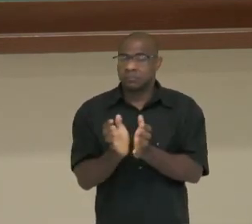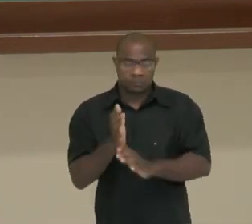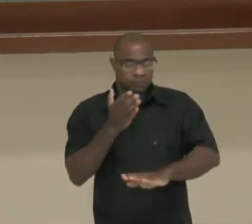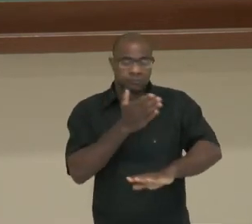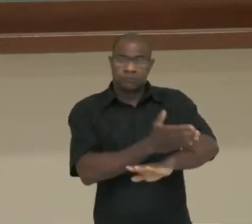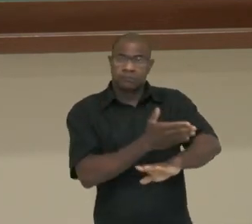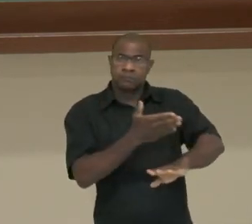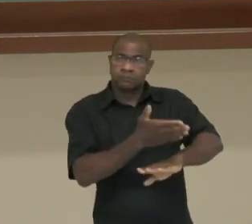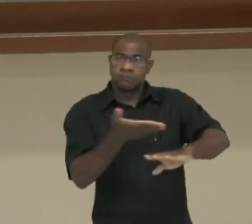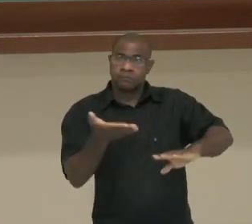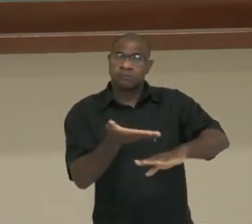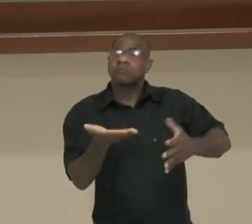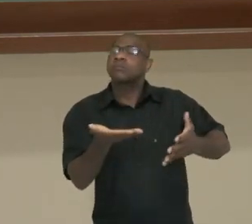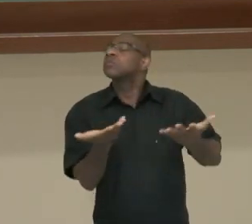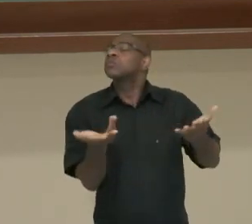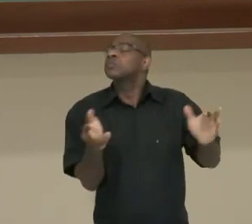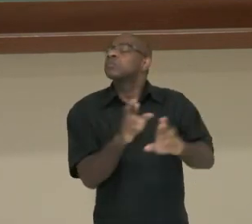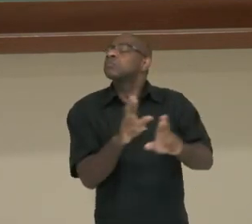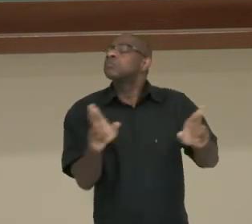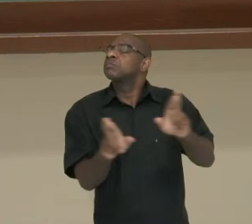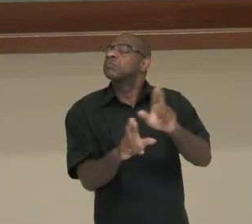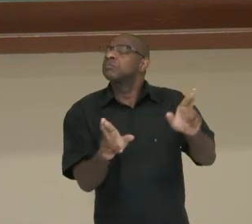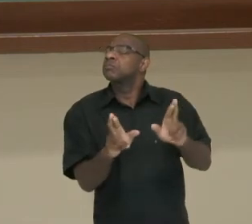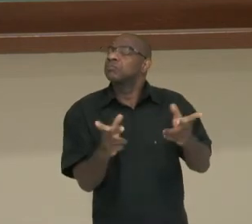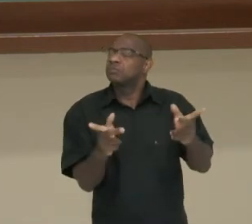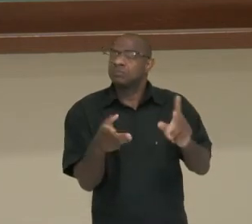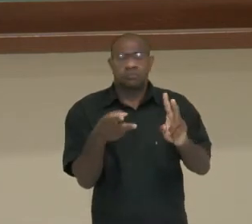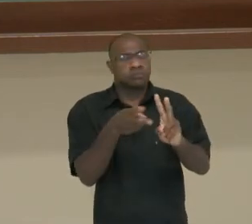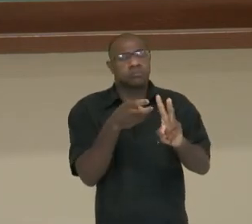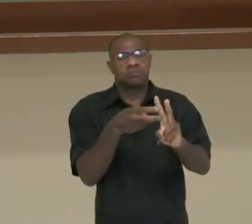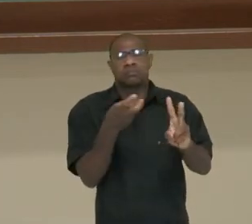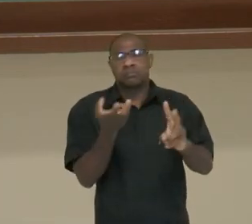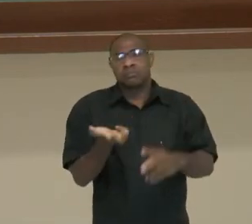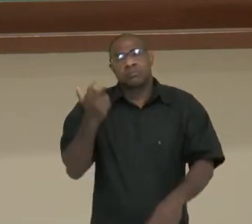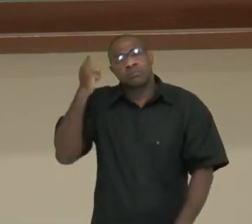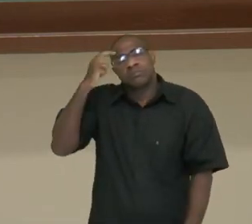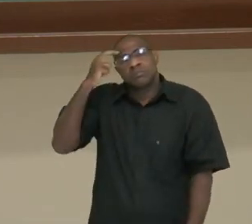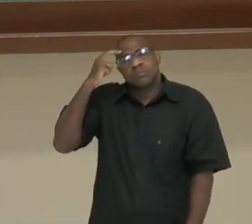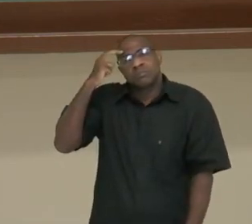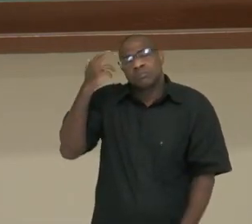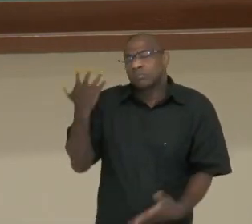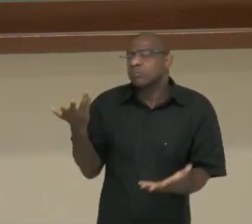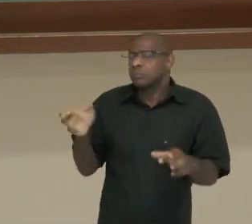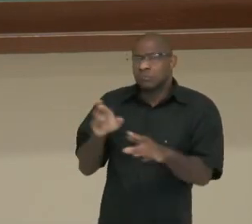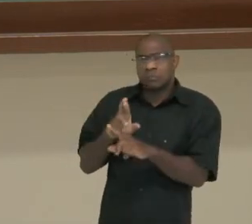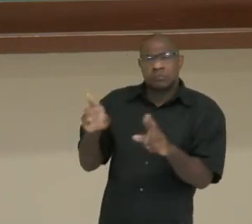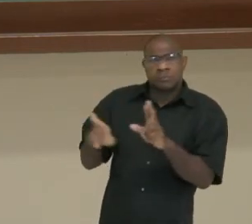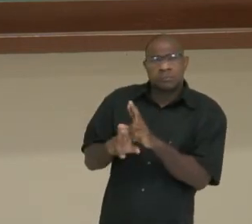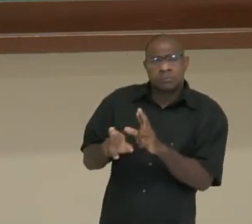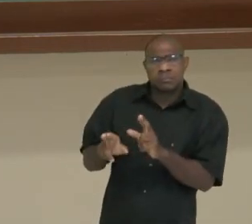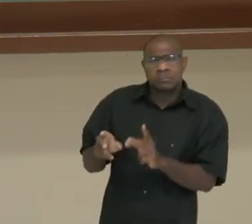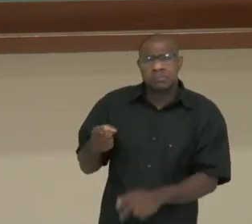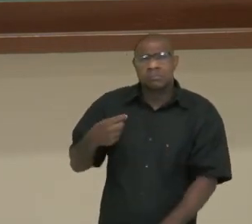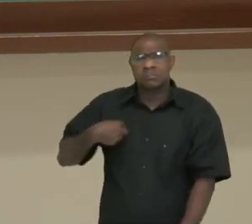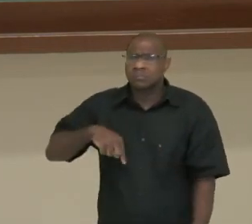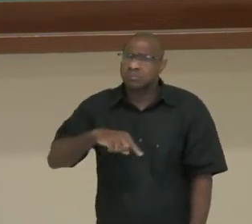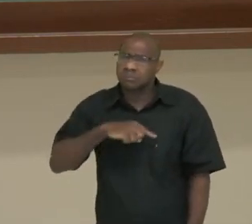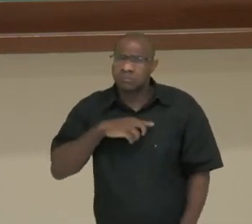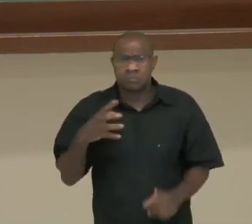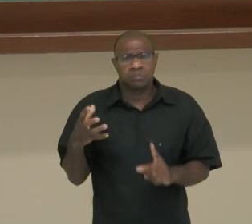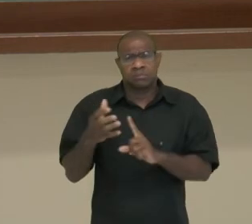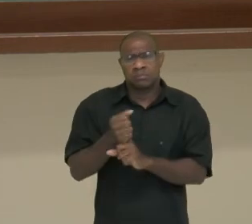Mas como foi essa relação com o indígena na questão cultural? Será que nós dominamos todos